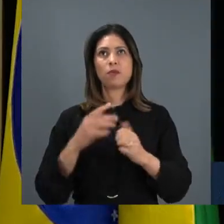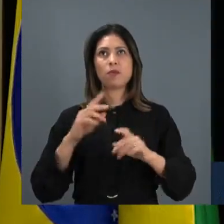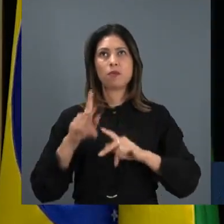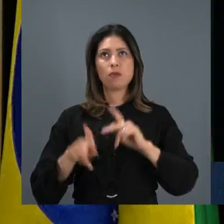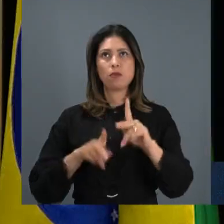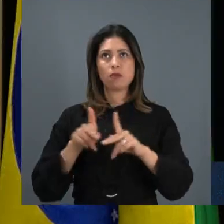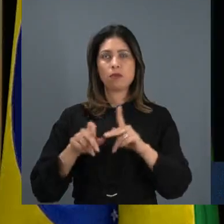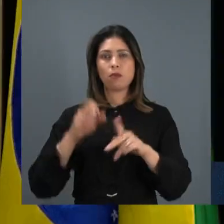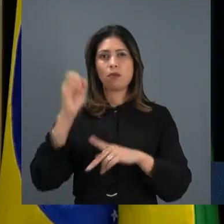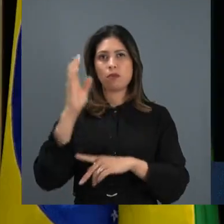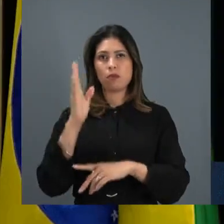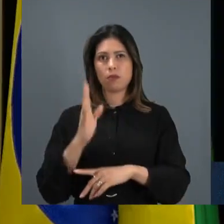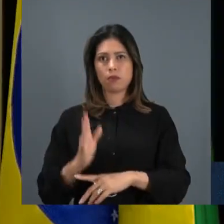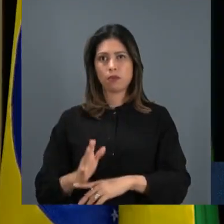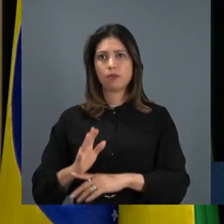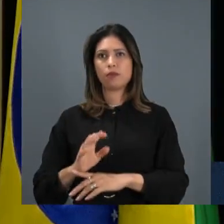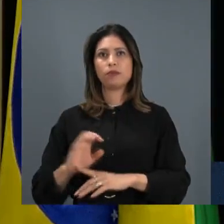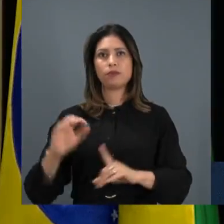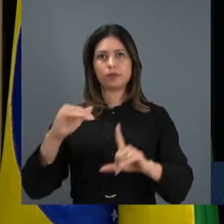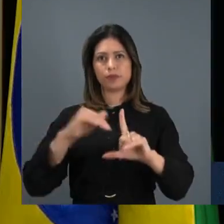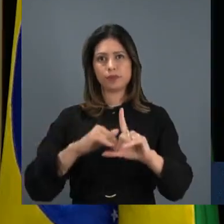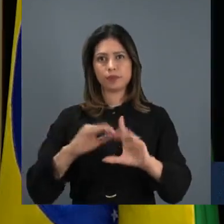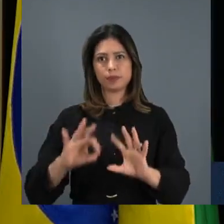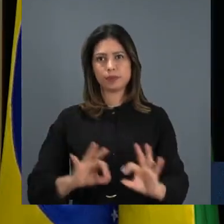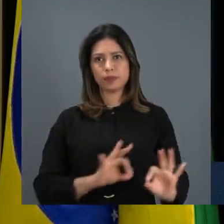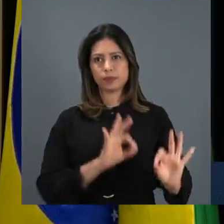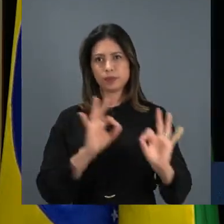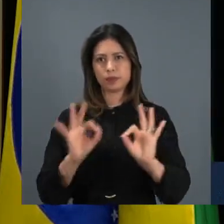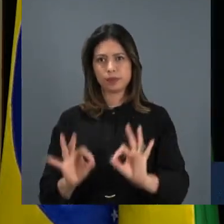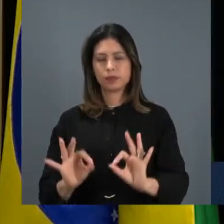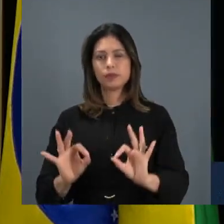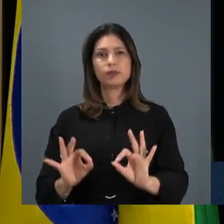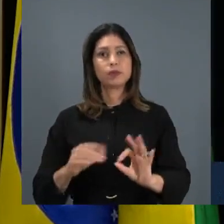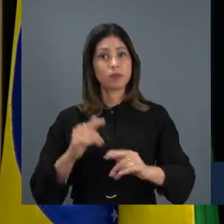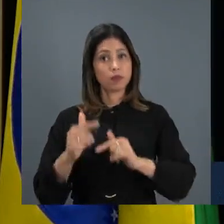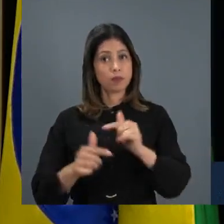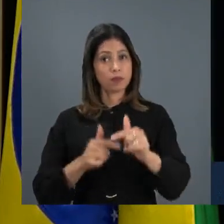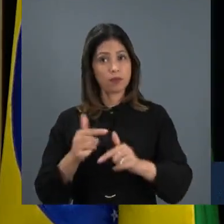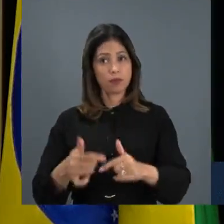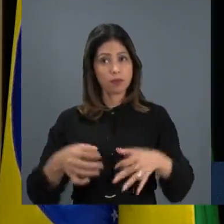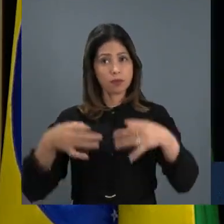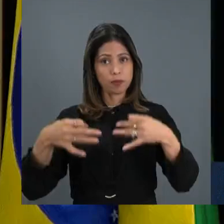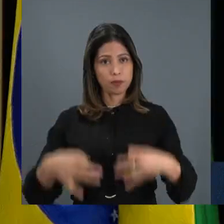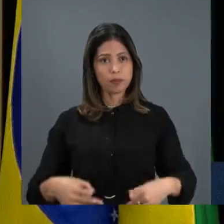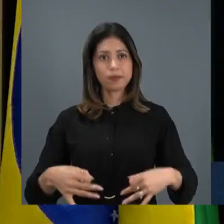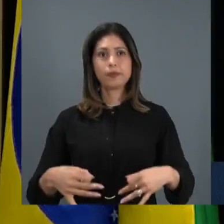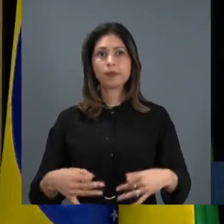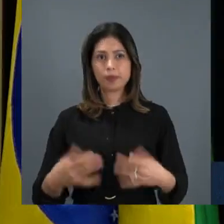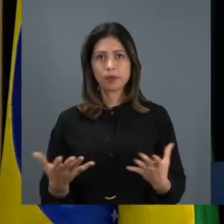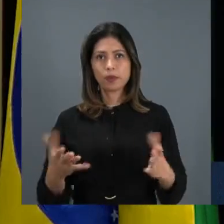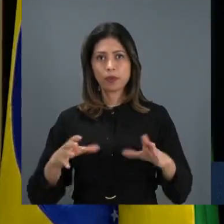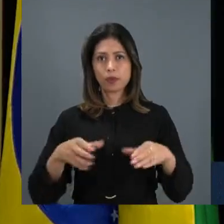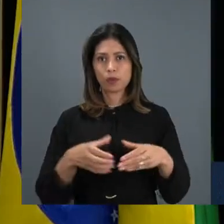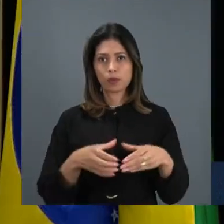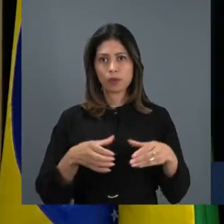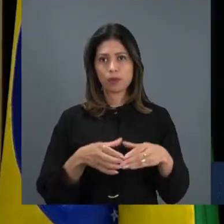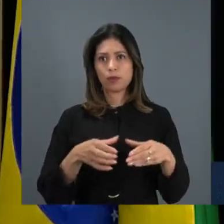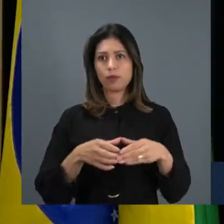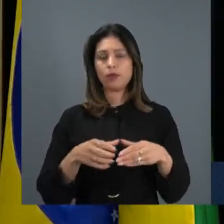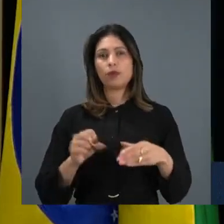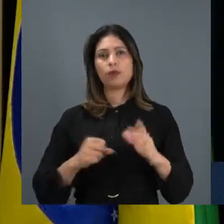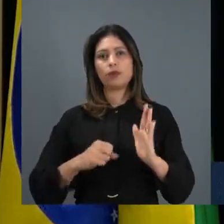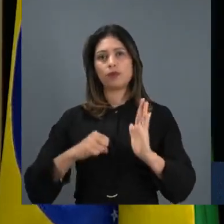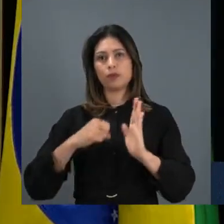brasileiros que nos acompanham pelo trabalho sempre muito correto e digno da equipe da TV Senado, Rádio Senado,